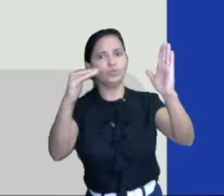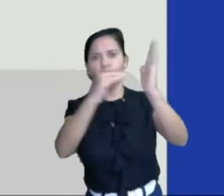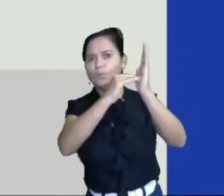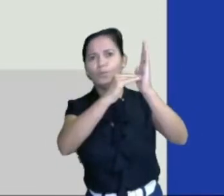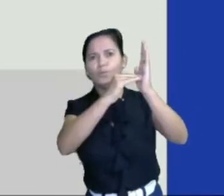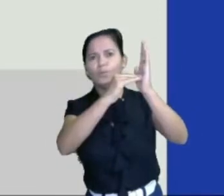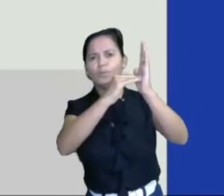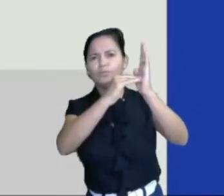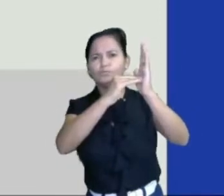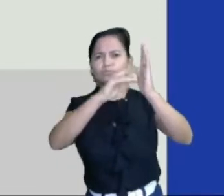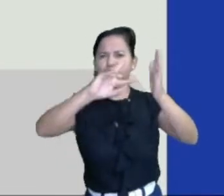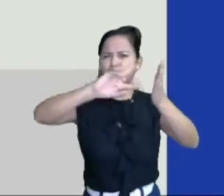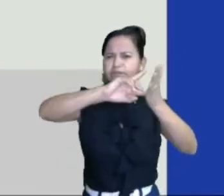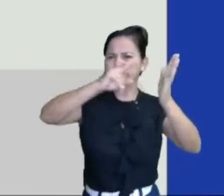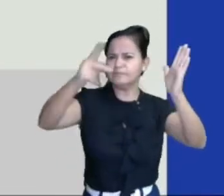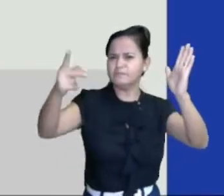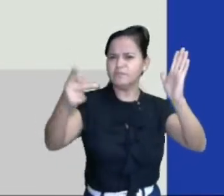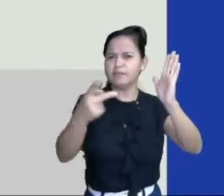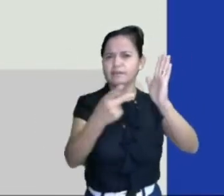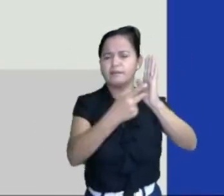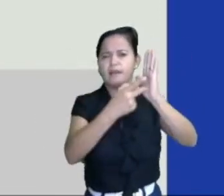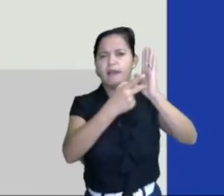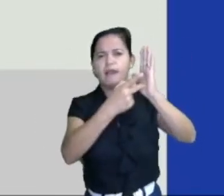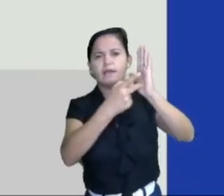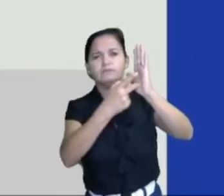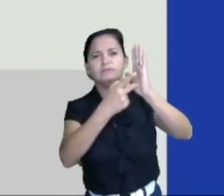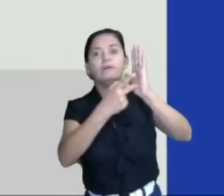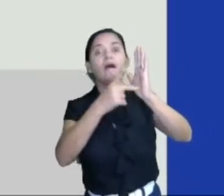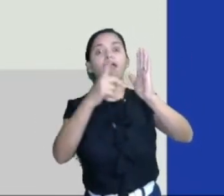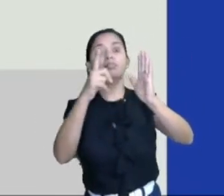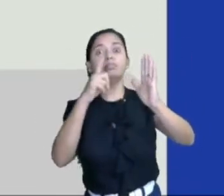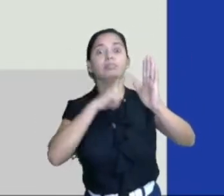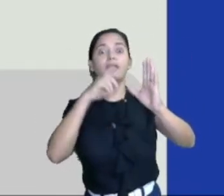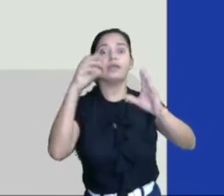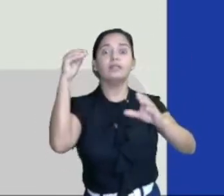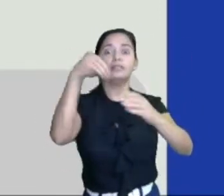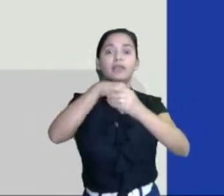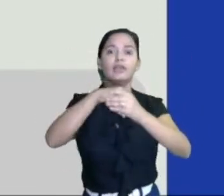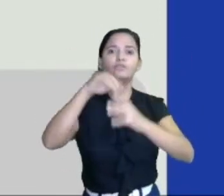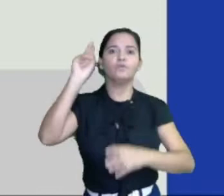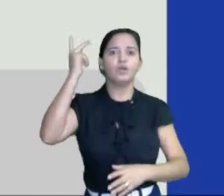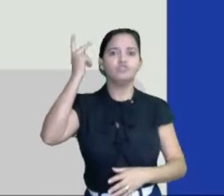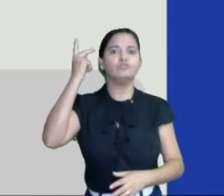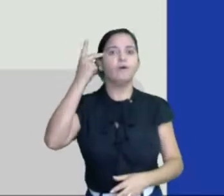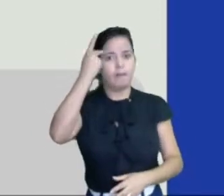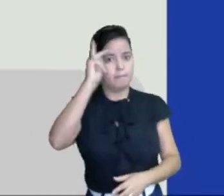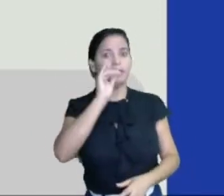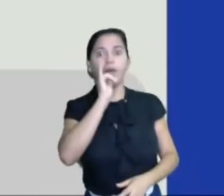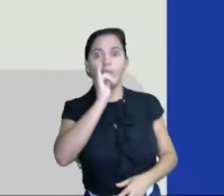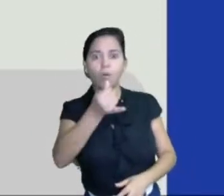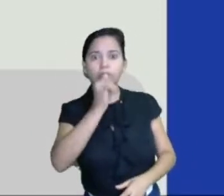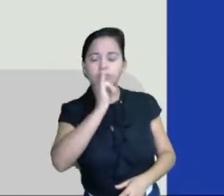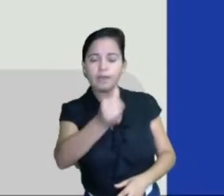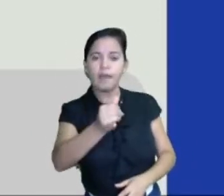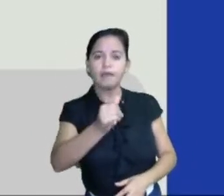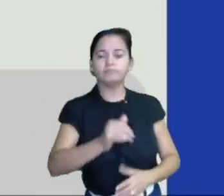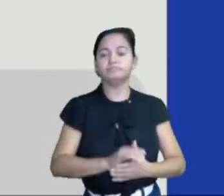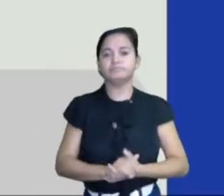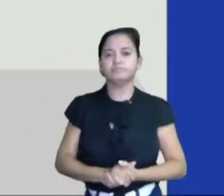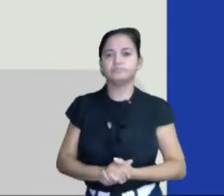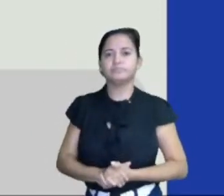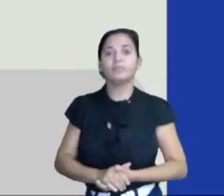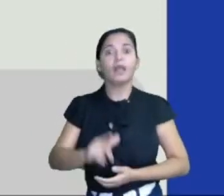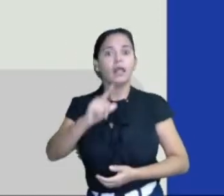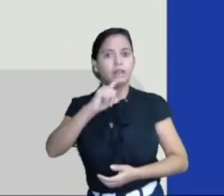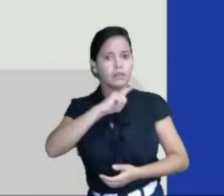de todo o seu significado, ela traz uma história para se contar. Ela conta a história de